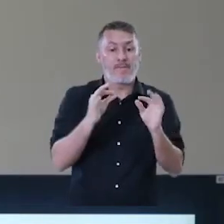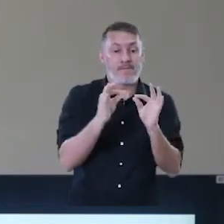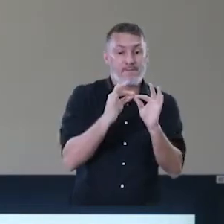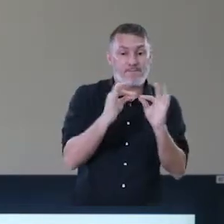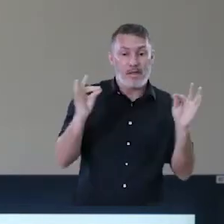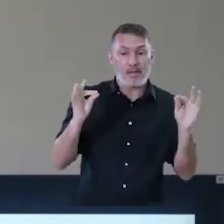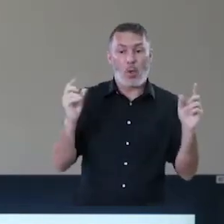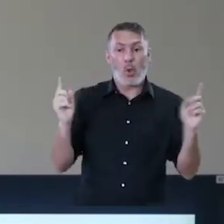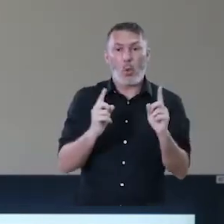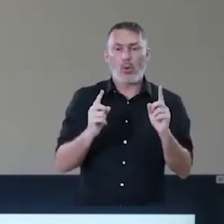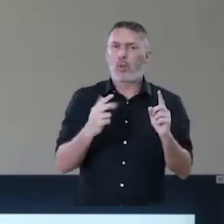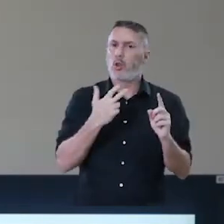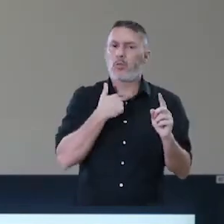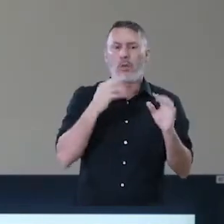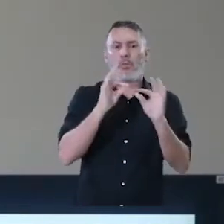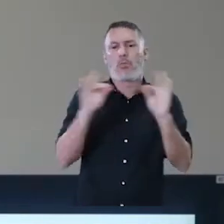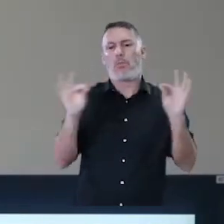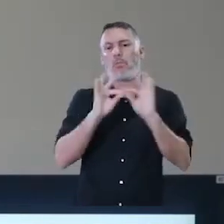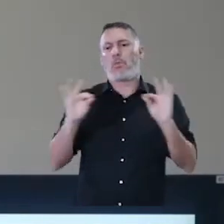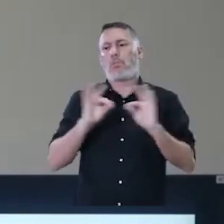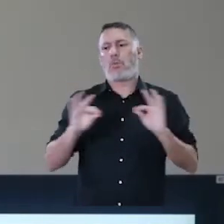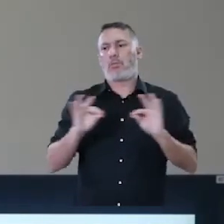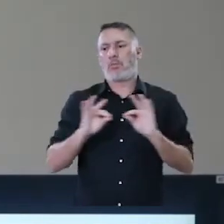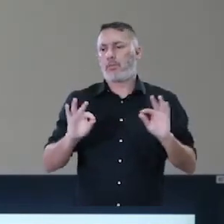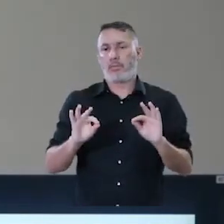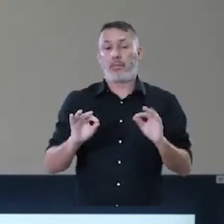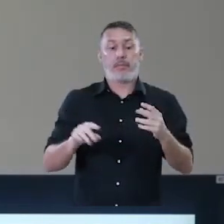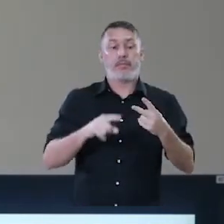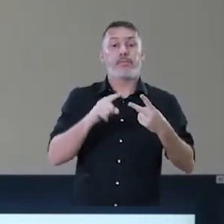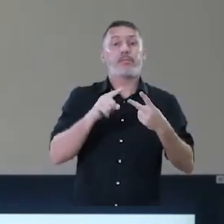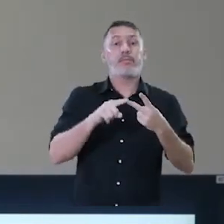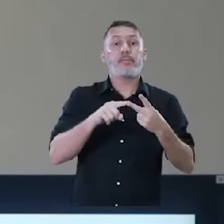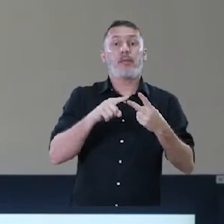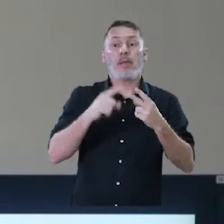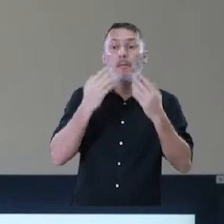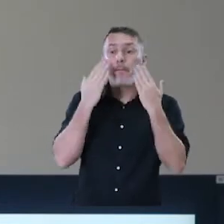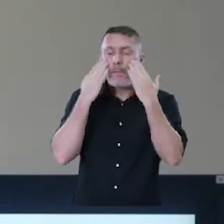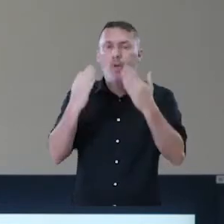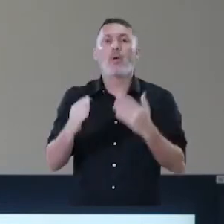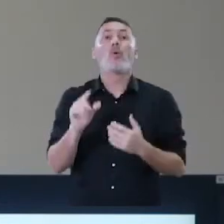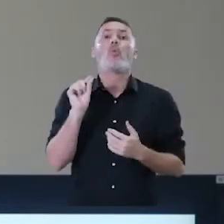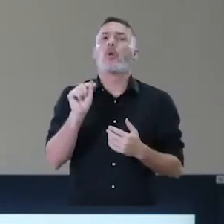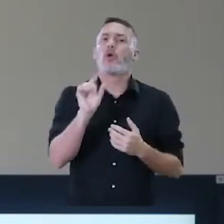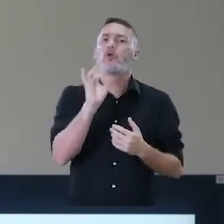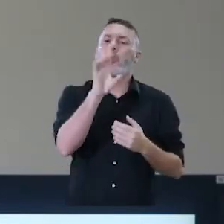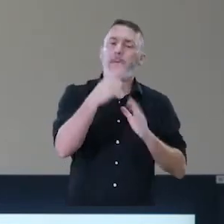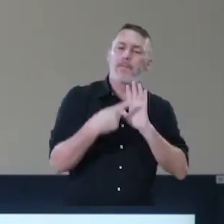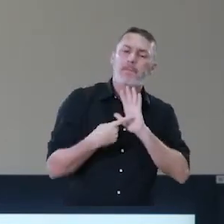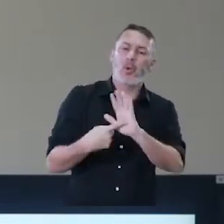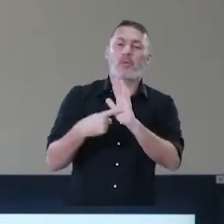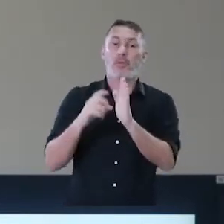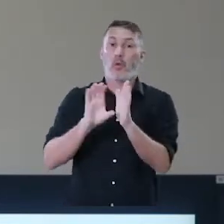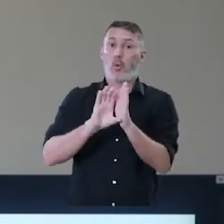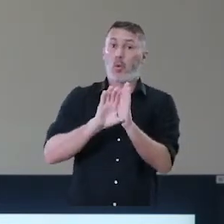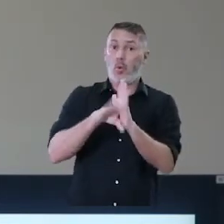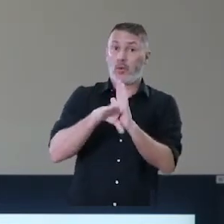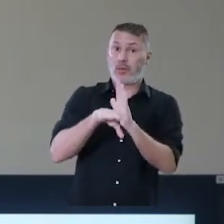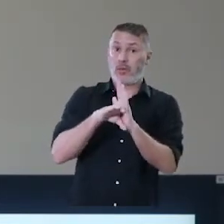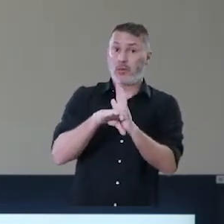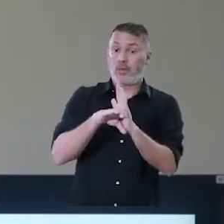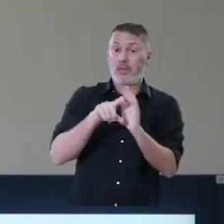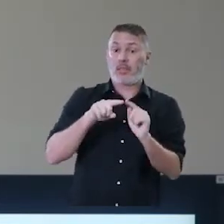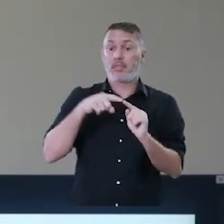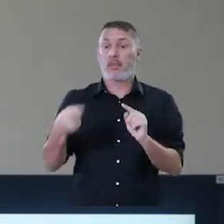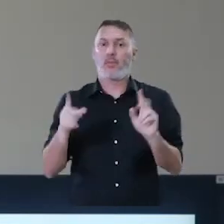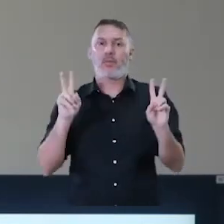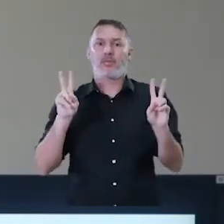Precisa ser uma frase curta, expositiva, porque você só vai apresentar um determinado conceito